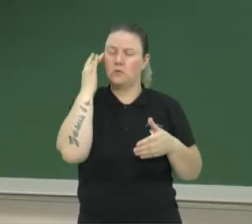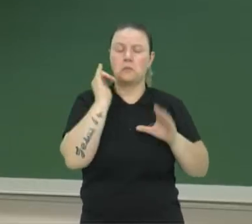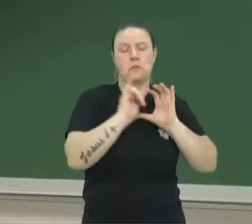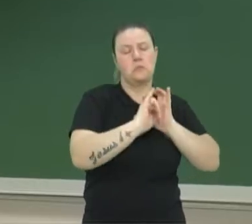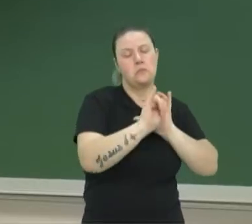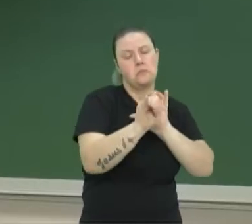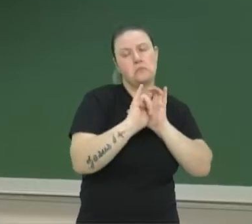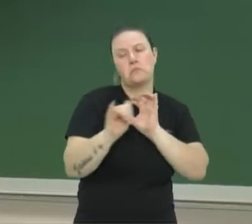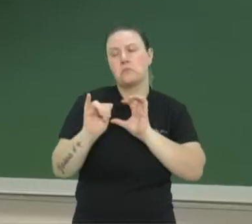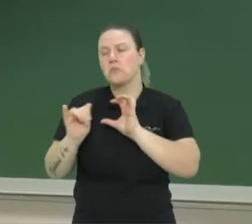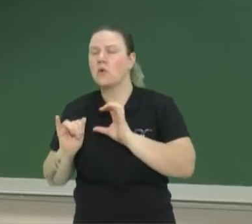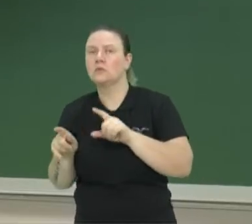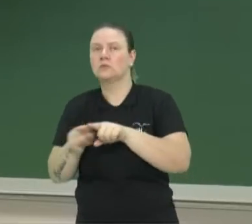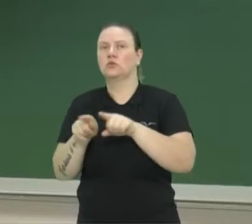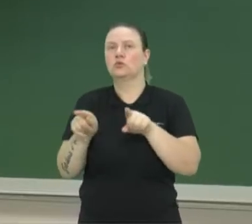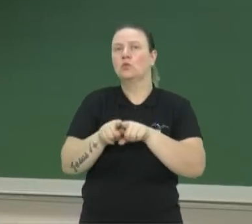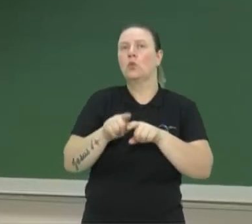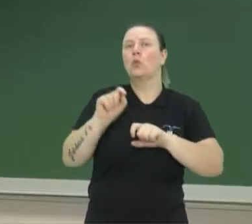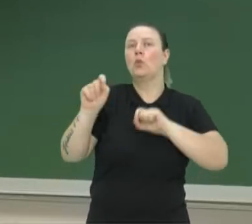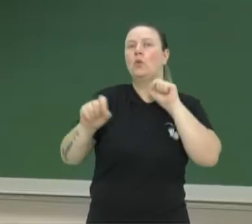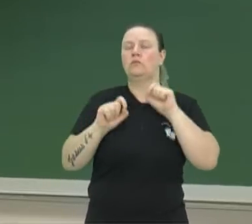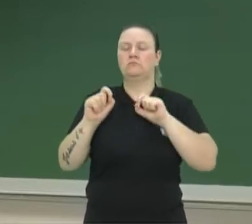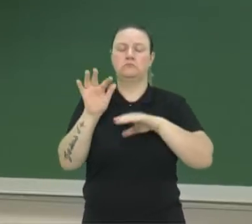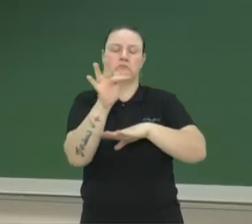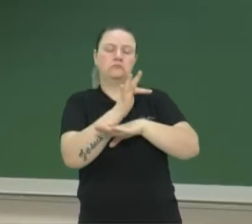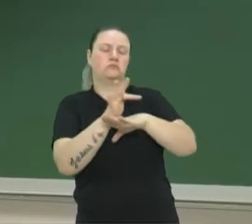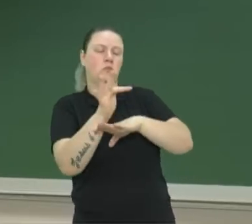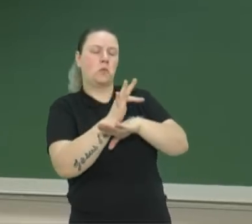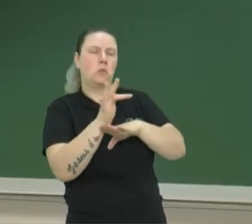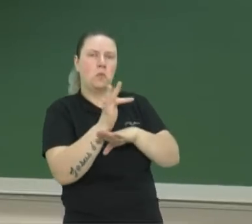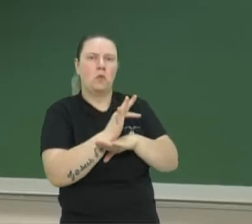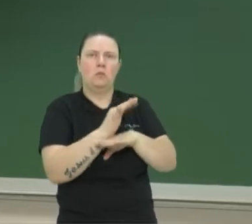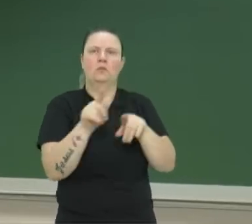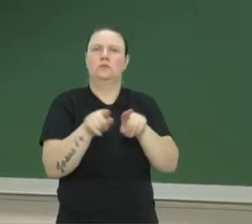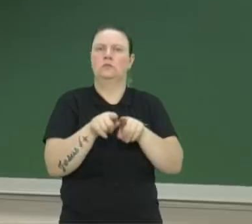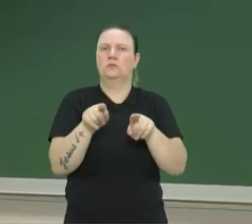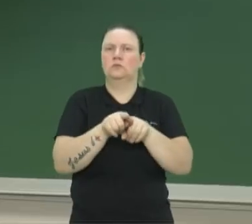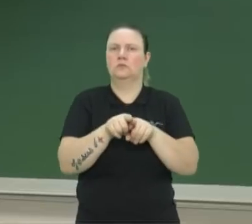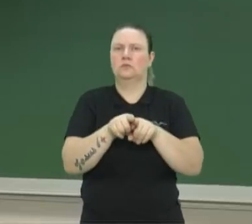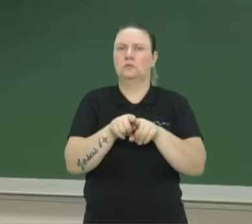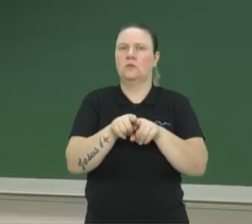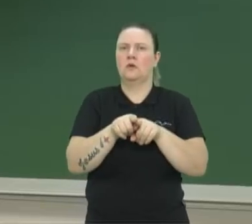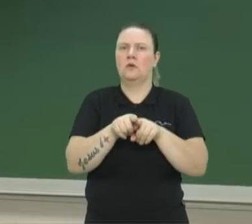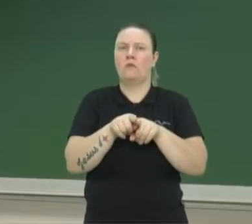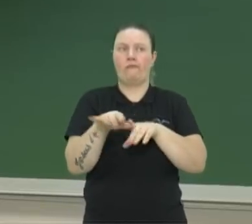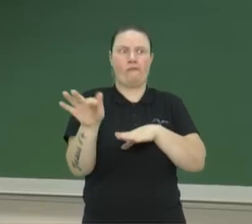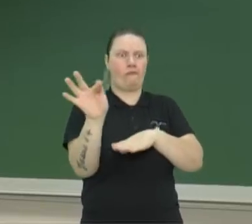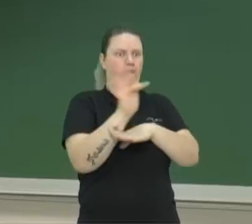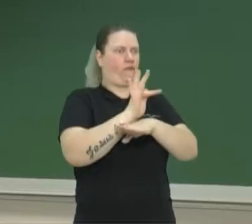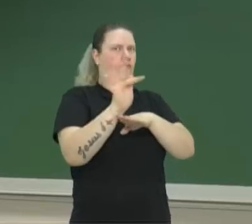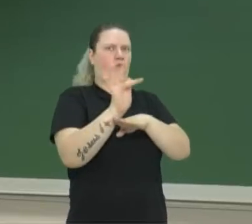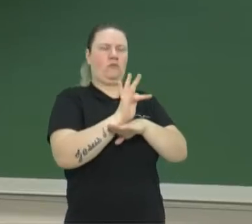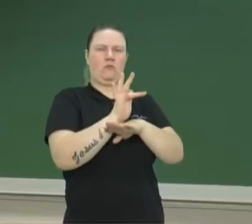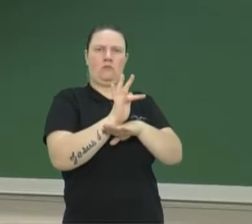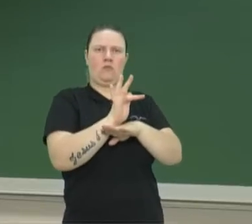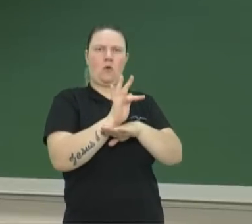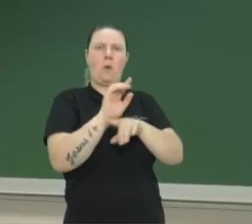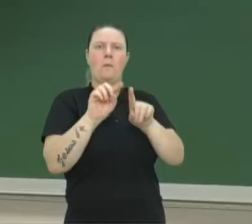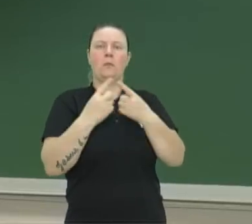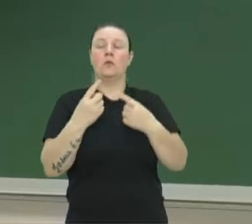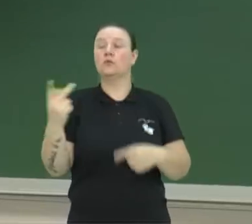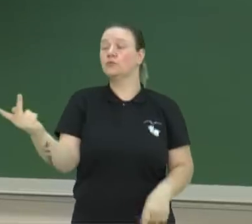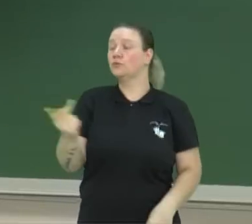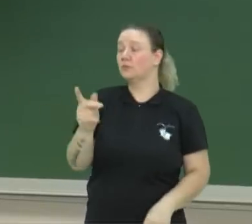caos, ela é mais formal, né? Digamos que praticamente completamente formal. E a parte